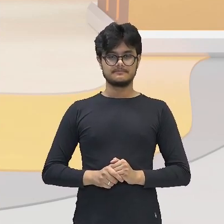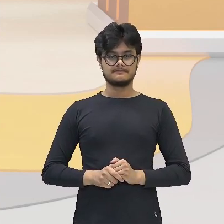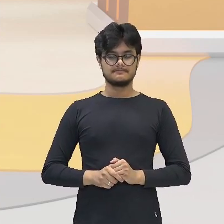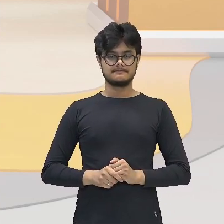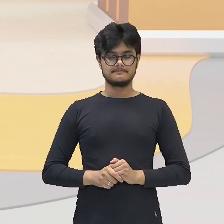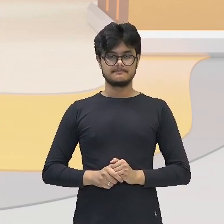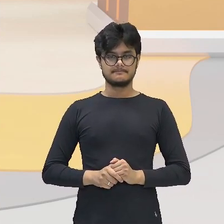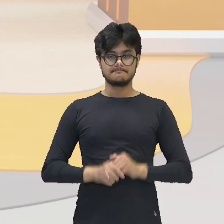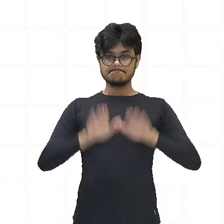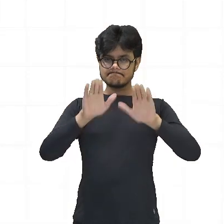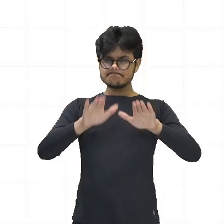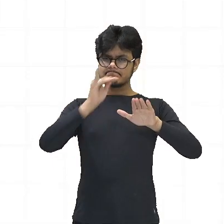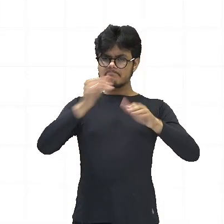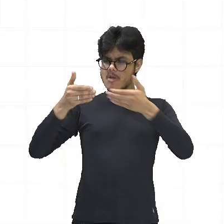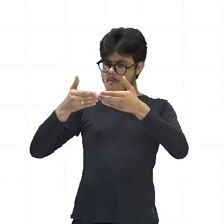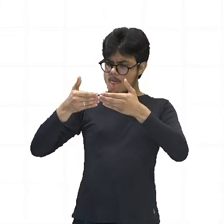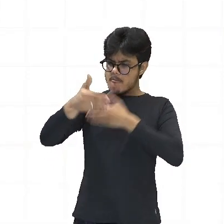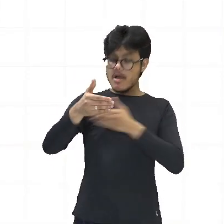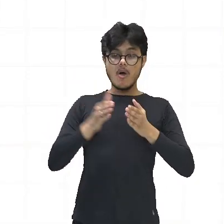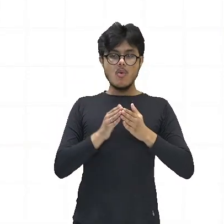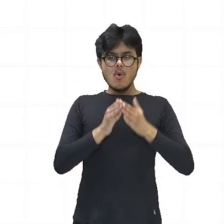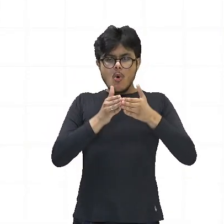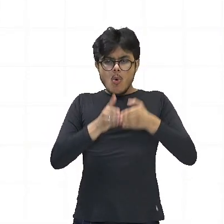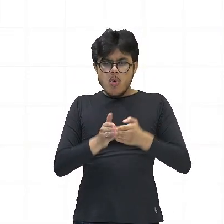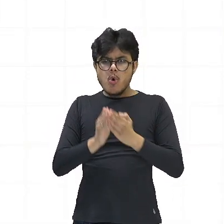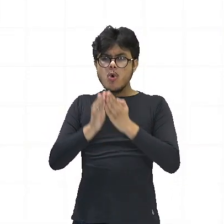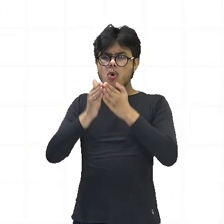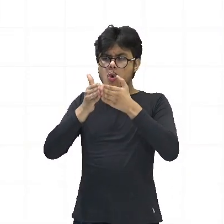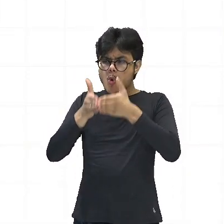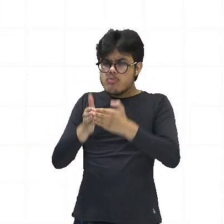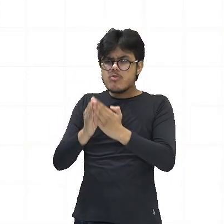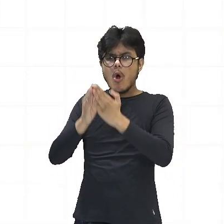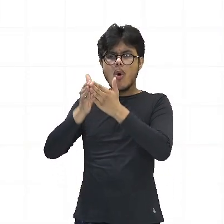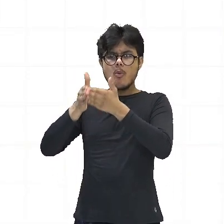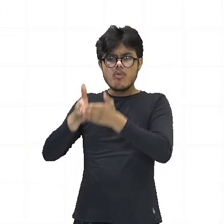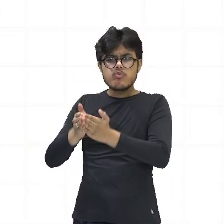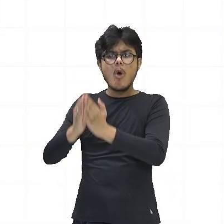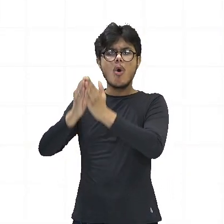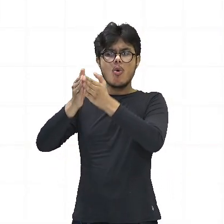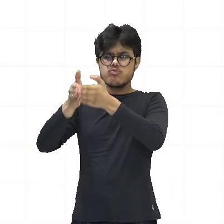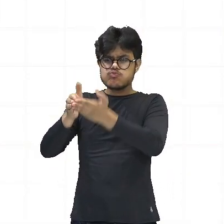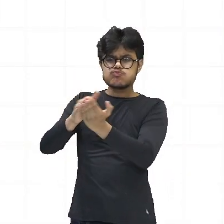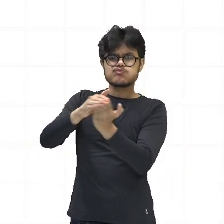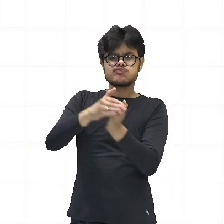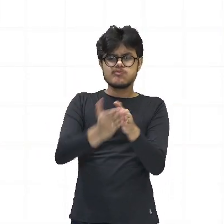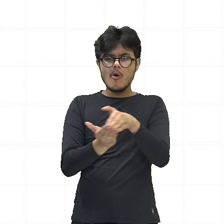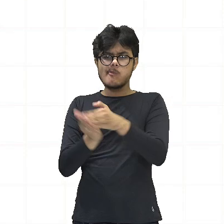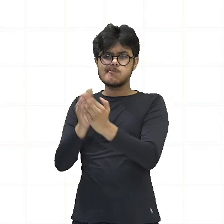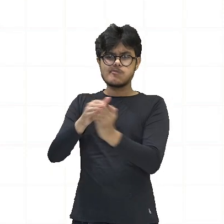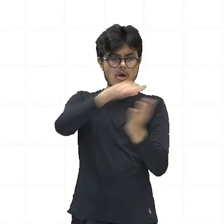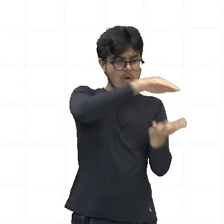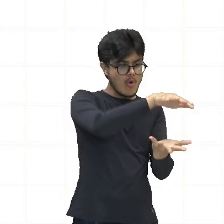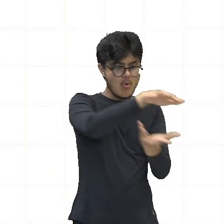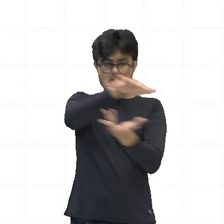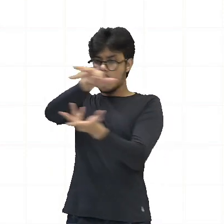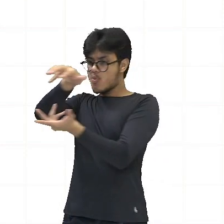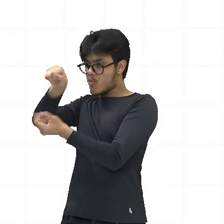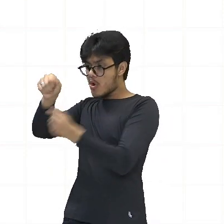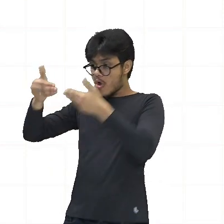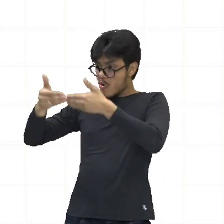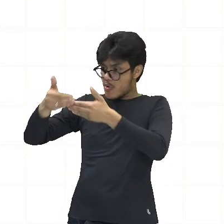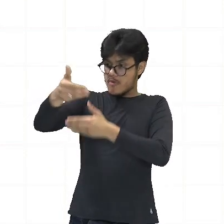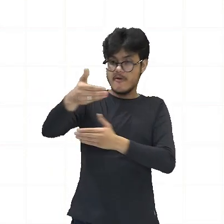expansão marítima, com as grandes navegações iniciadas lá no final do século XV,